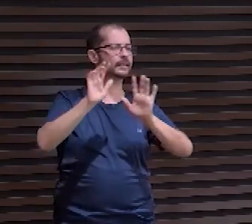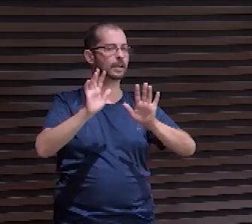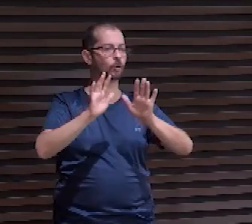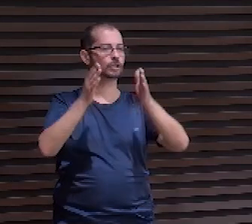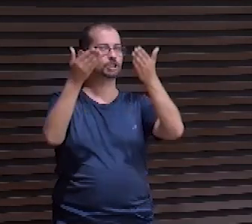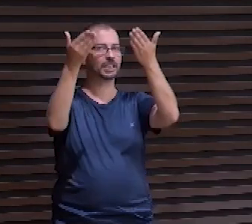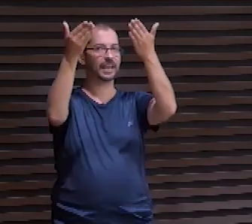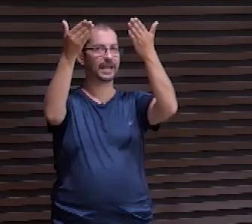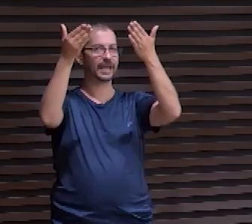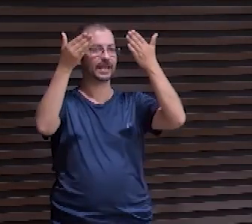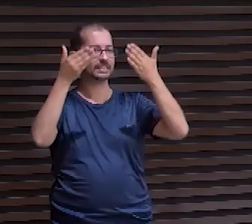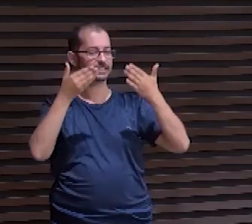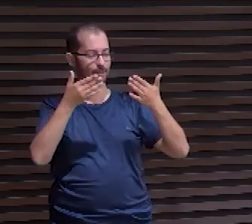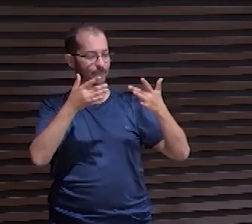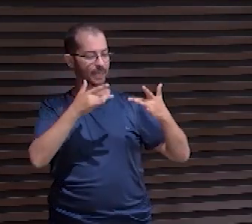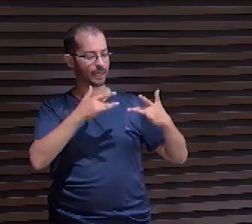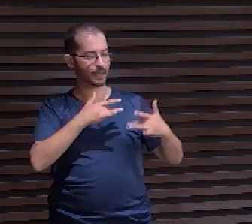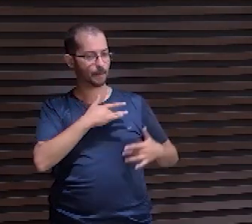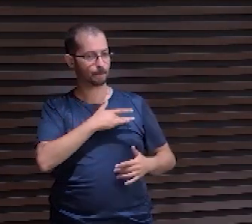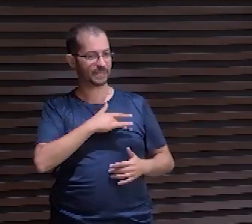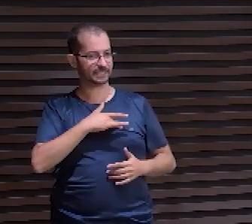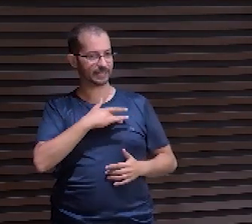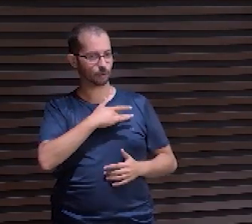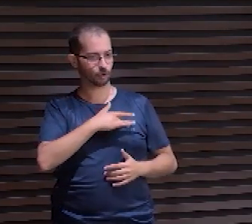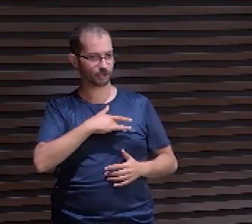recebermos misericórdia. O que é misericórdia?